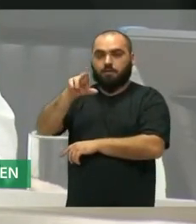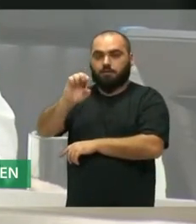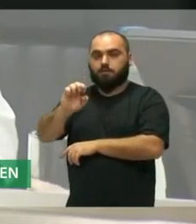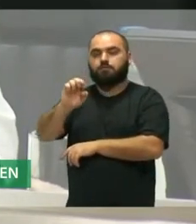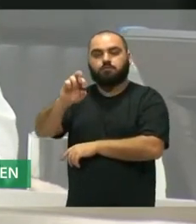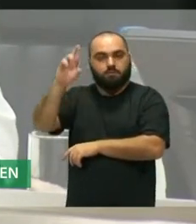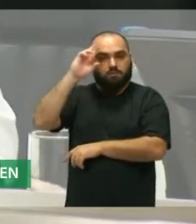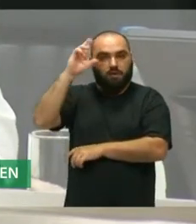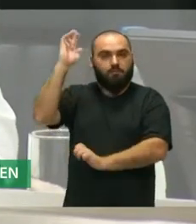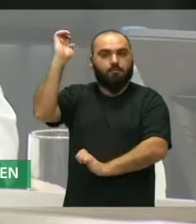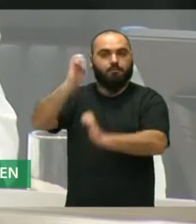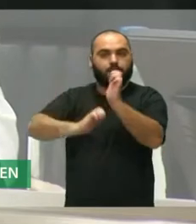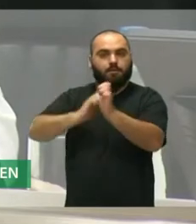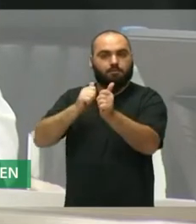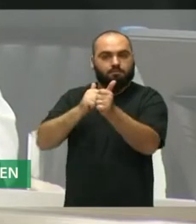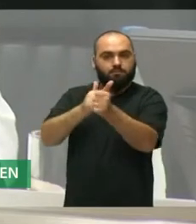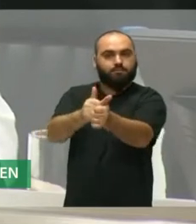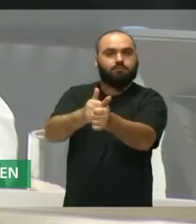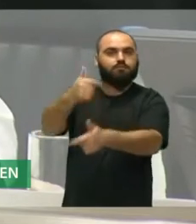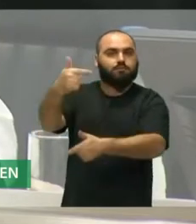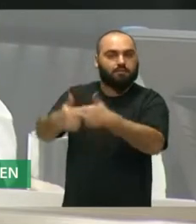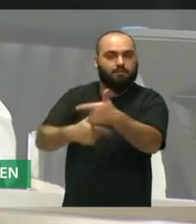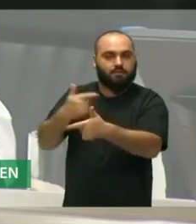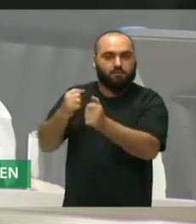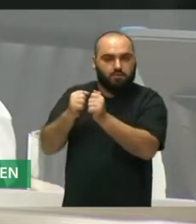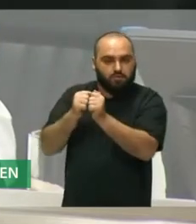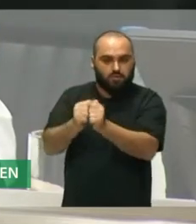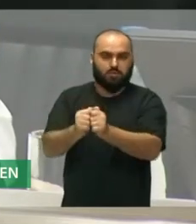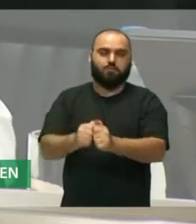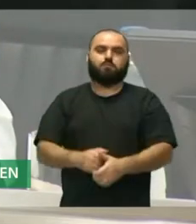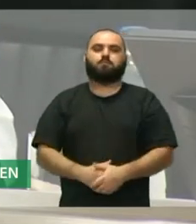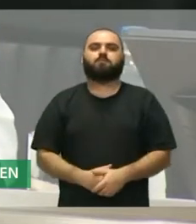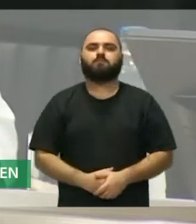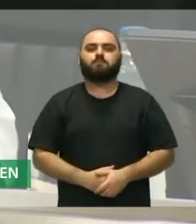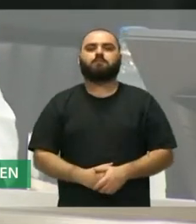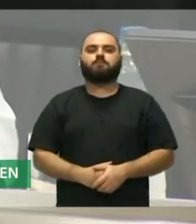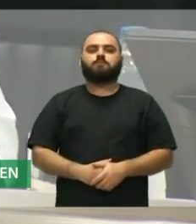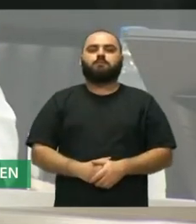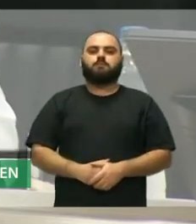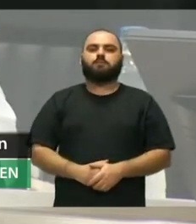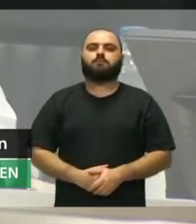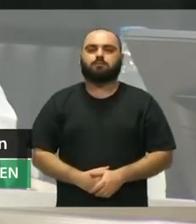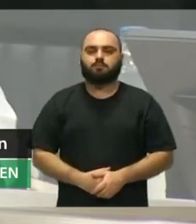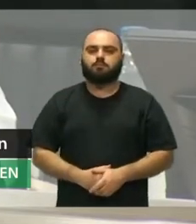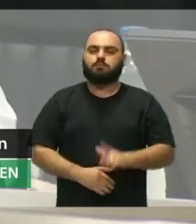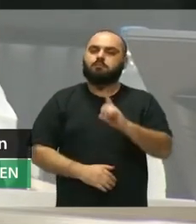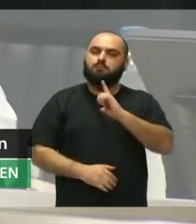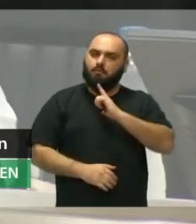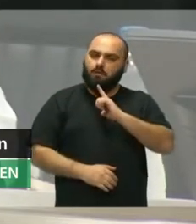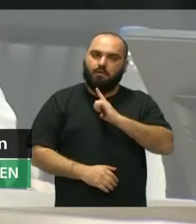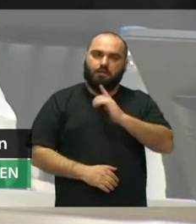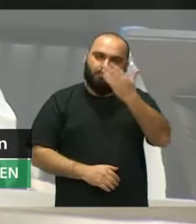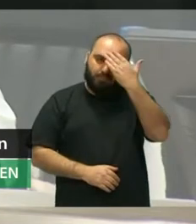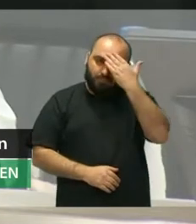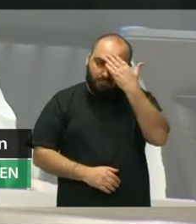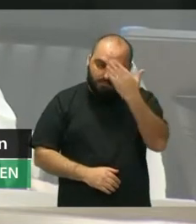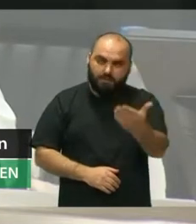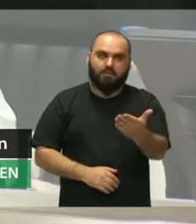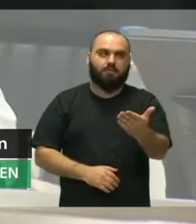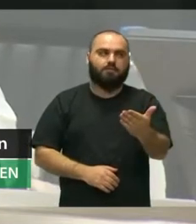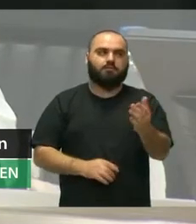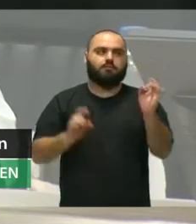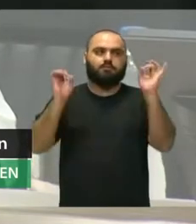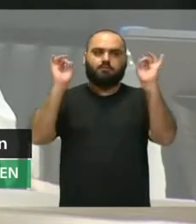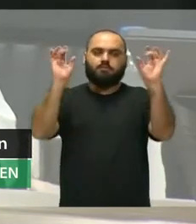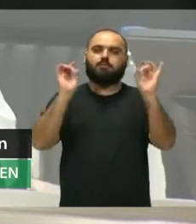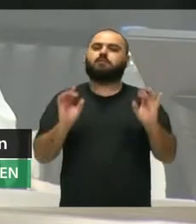acompanham os trabalhos do Marieta e que trabalham junto conosco. Eu tenho muito a agradecer, acho que é uma